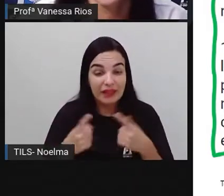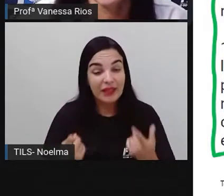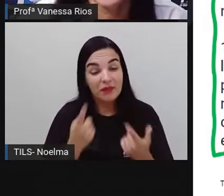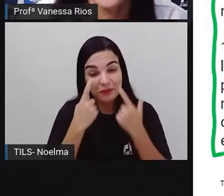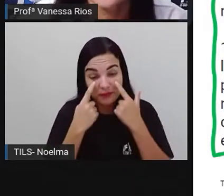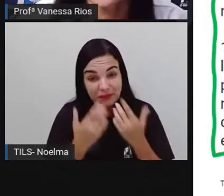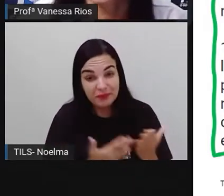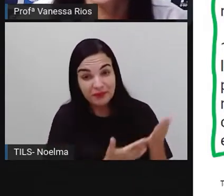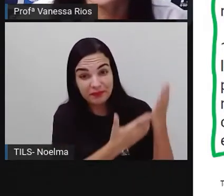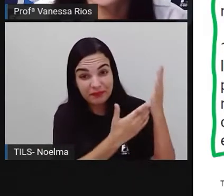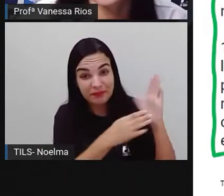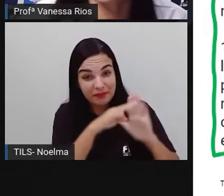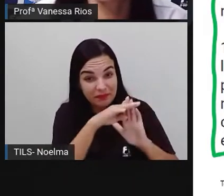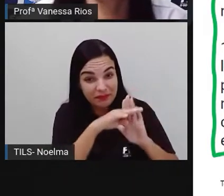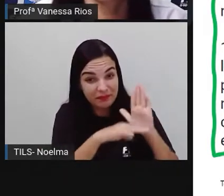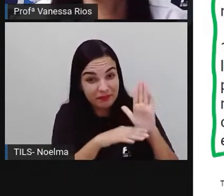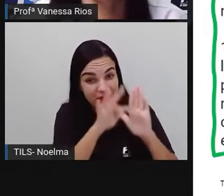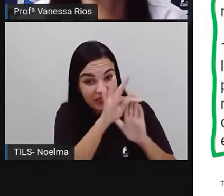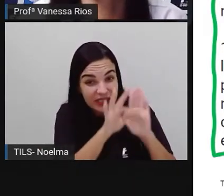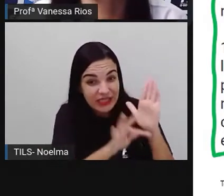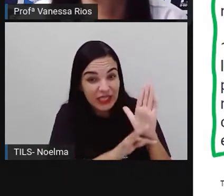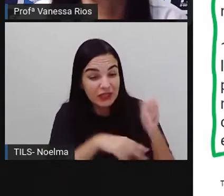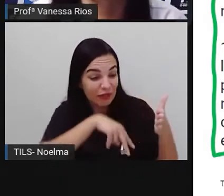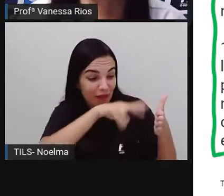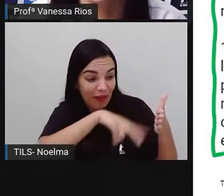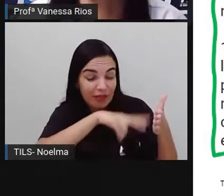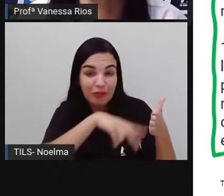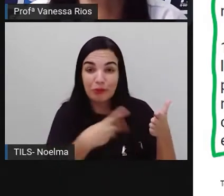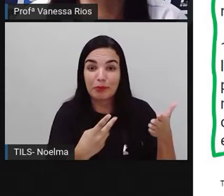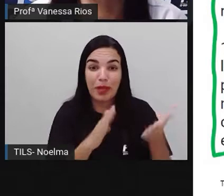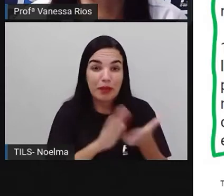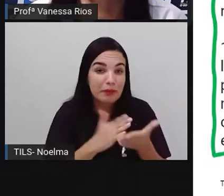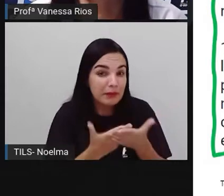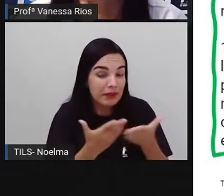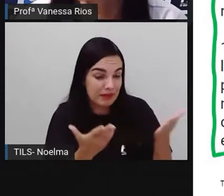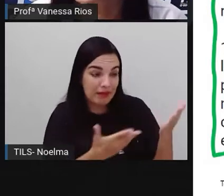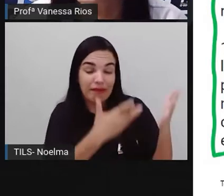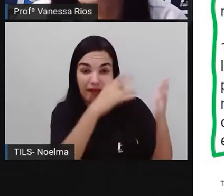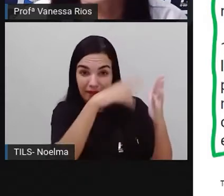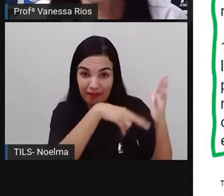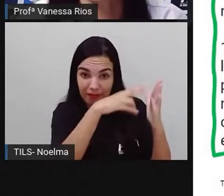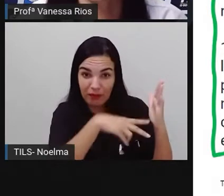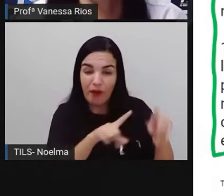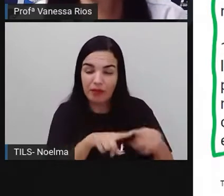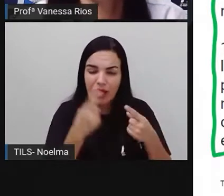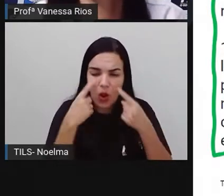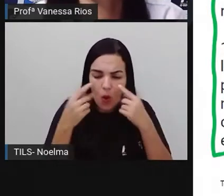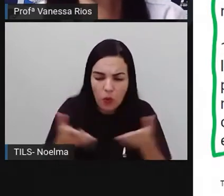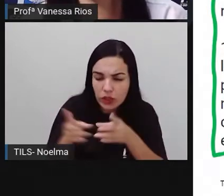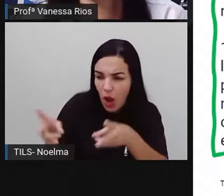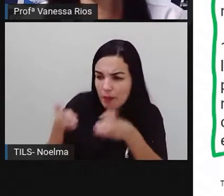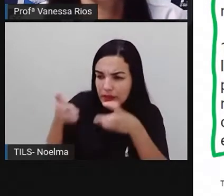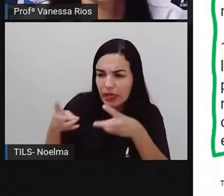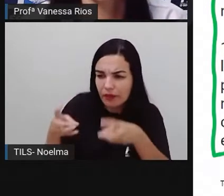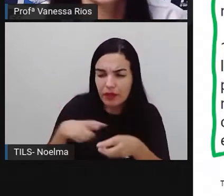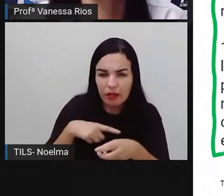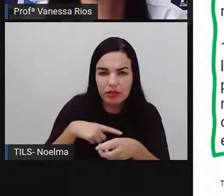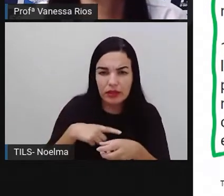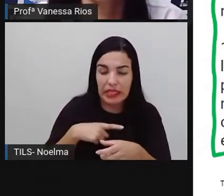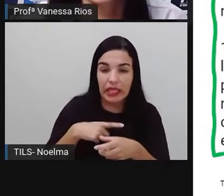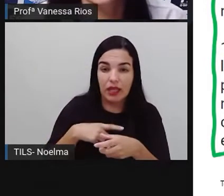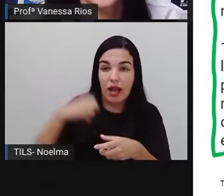dessa interpretação, dessa leitura e observando as lâmpadas que nós temos hoje, nós percebemos aí